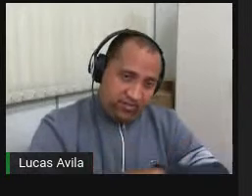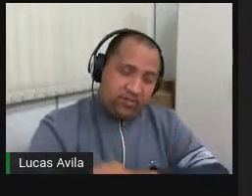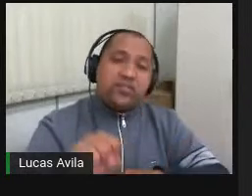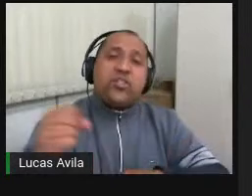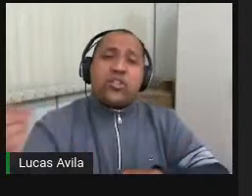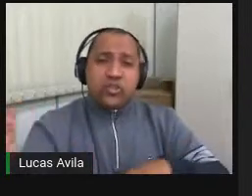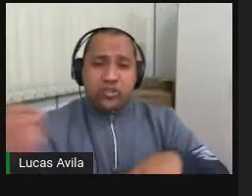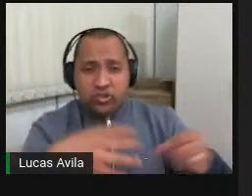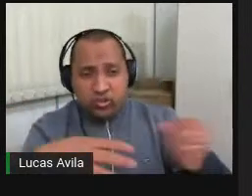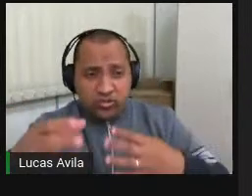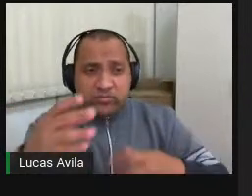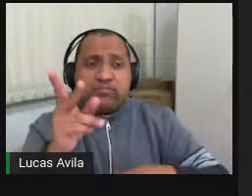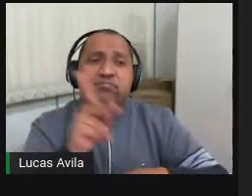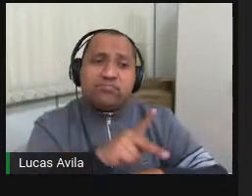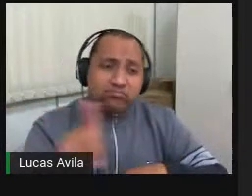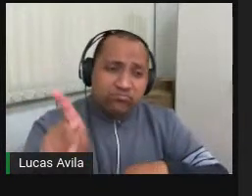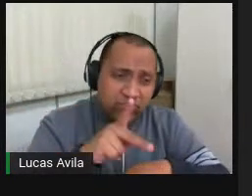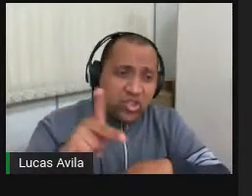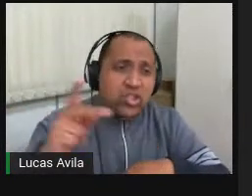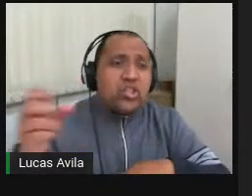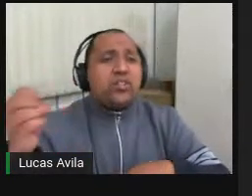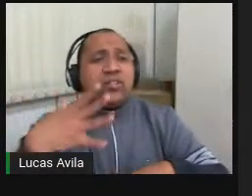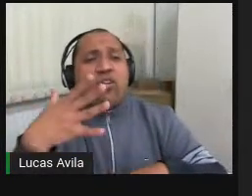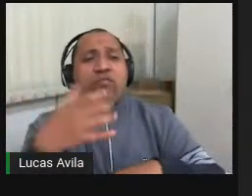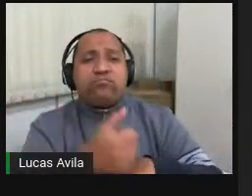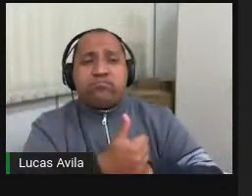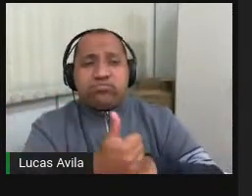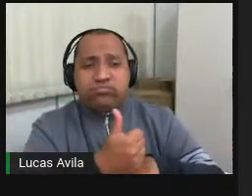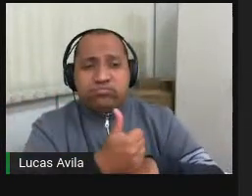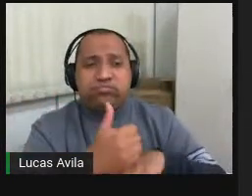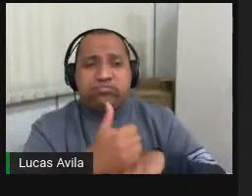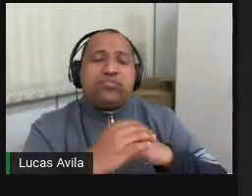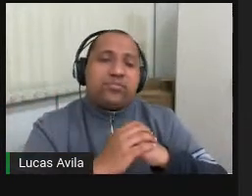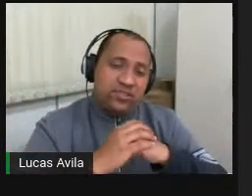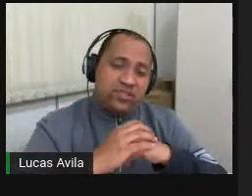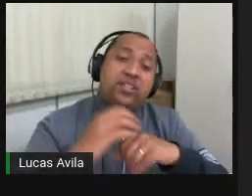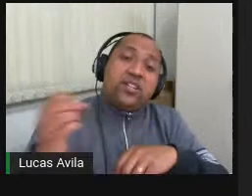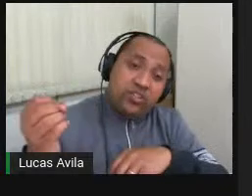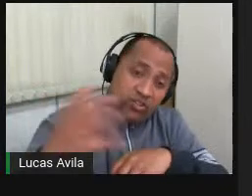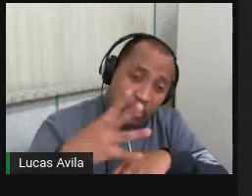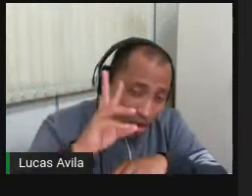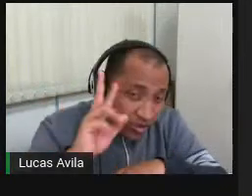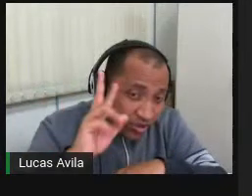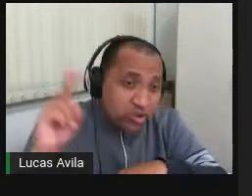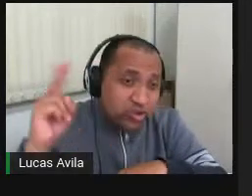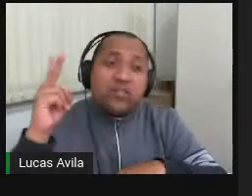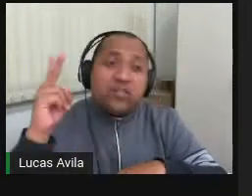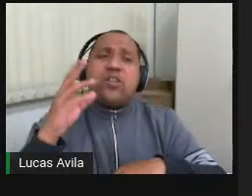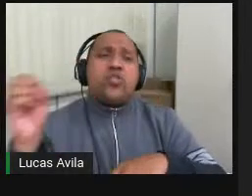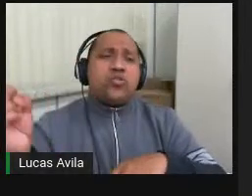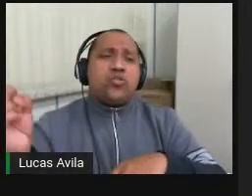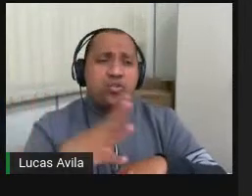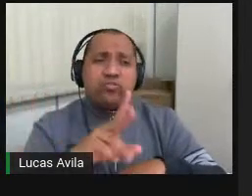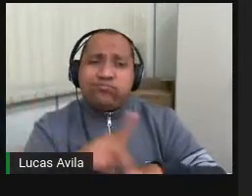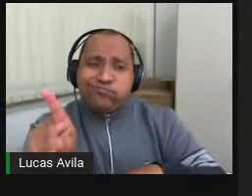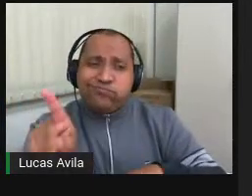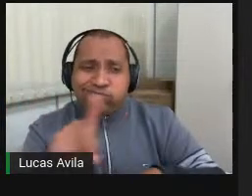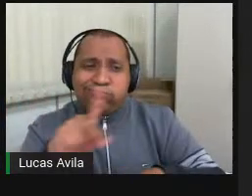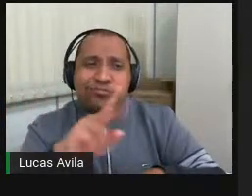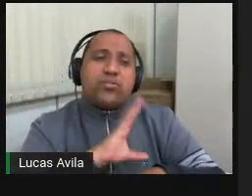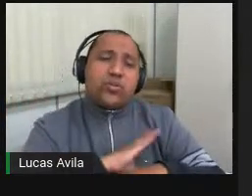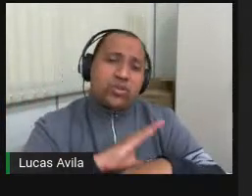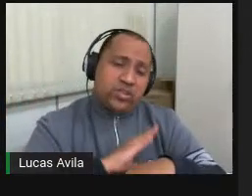novos professores, novos profissionais, novos historiadores, novos professores de português